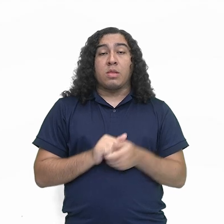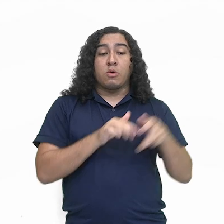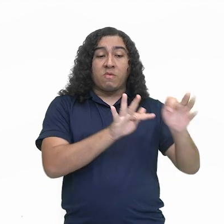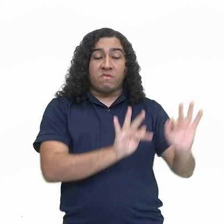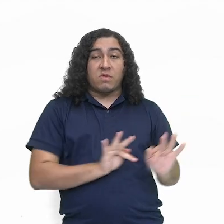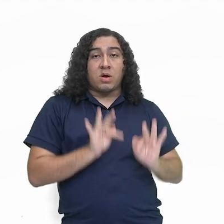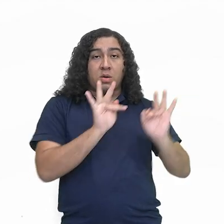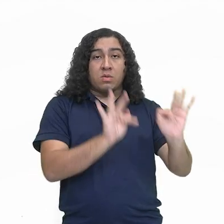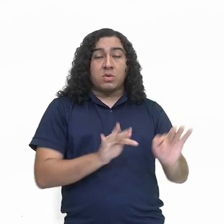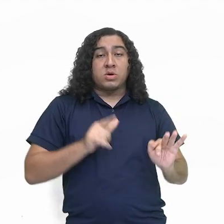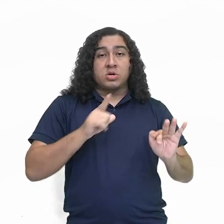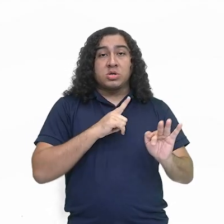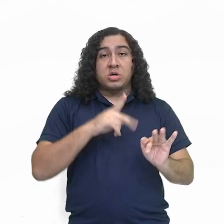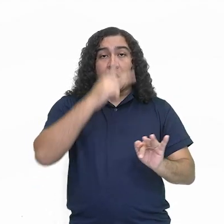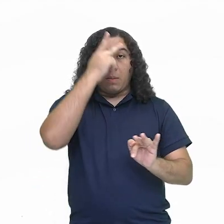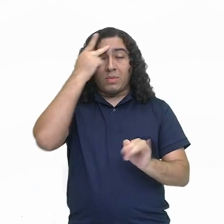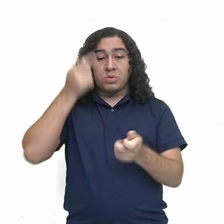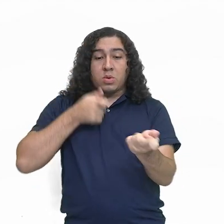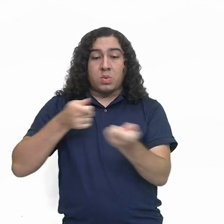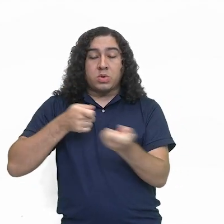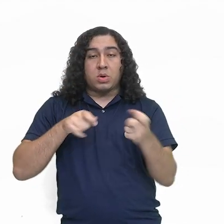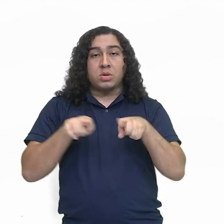assim, esses